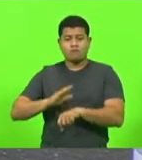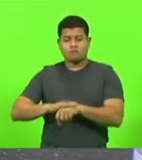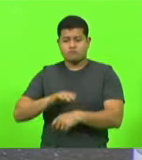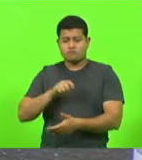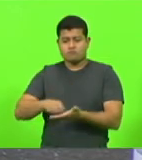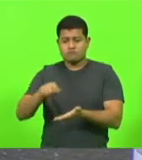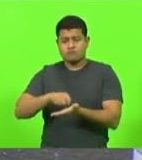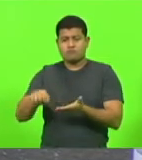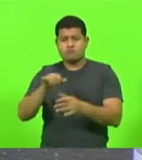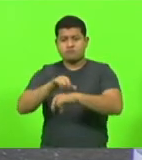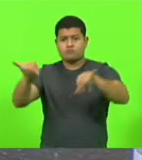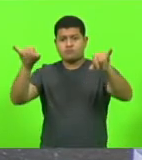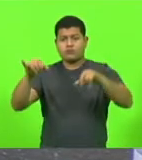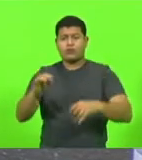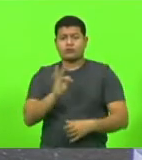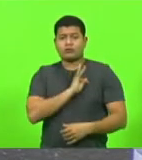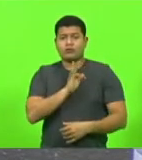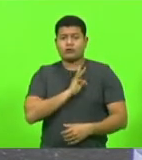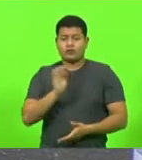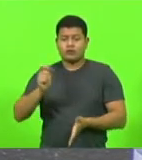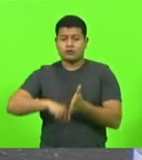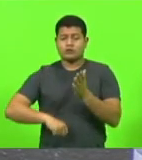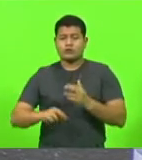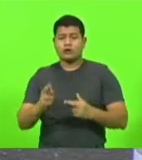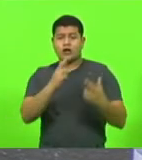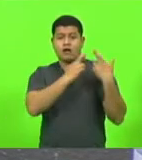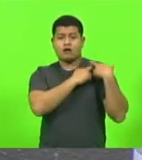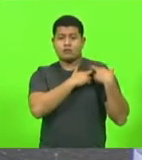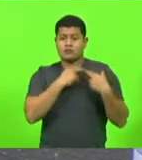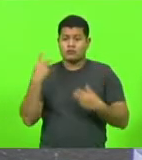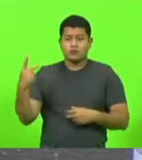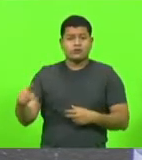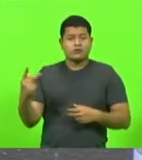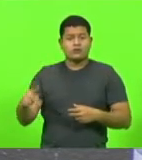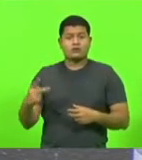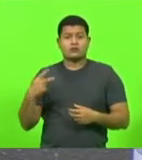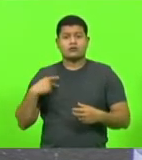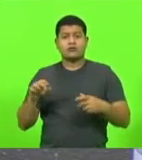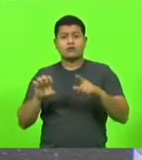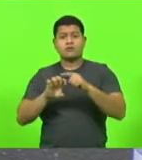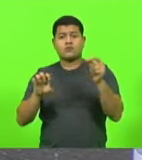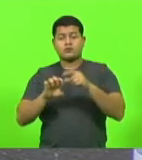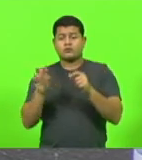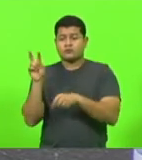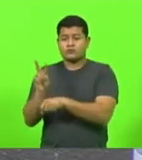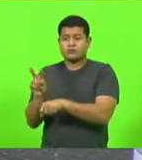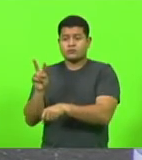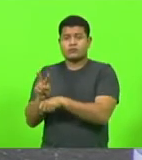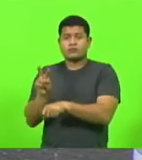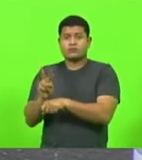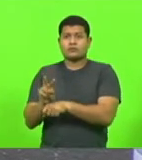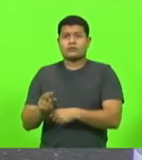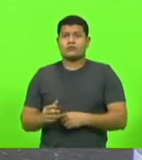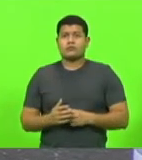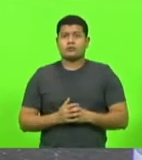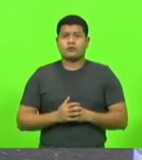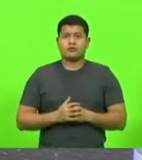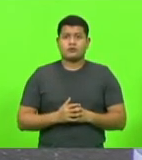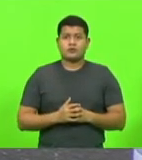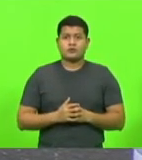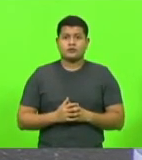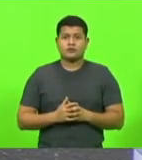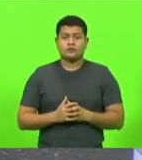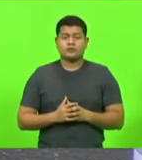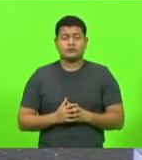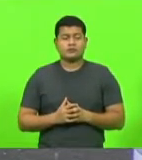o técnico assina e se responsabiliza, e o empreendedor será fiscalizado pelo órgão. Deputado,